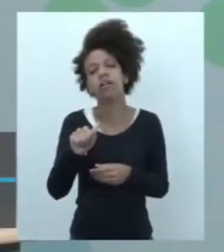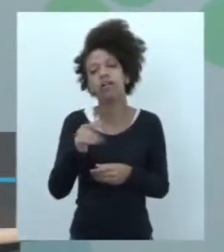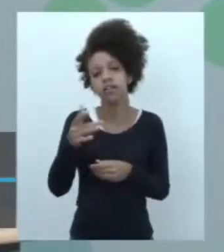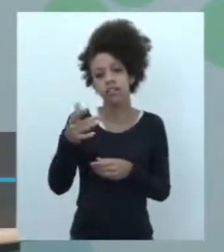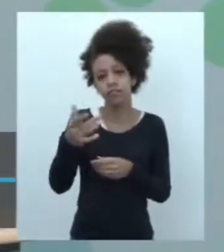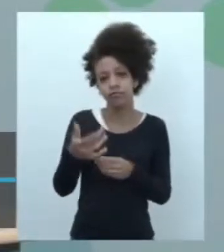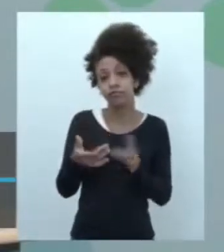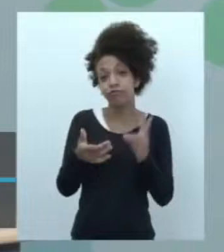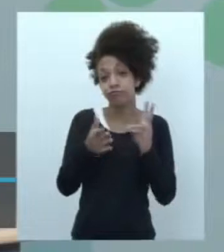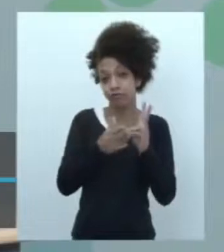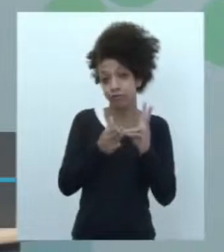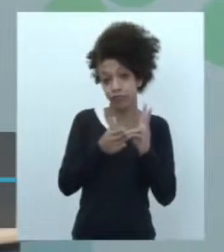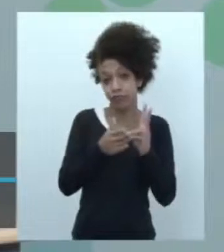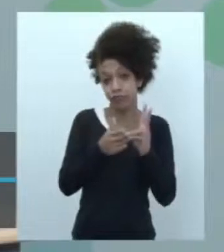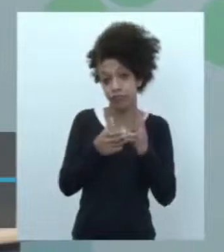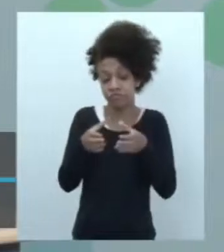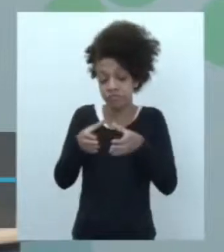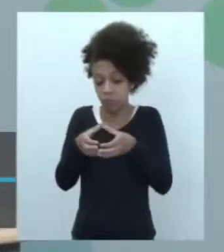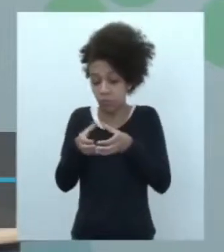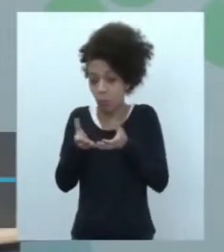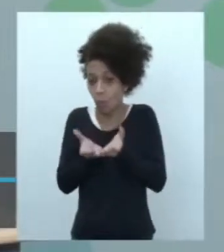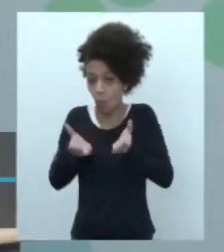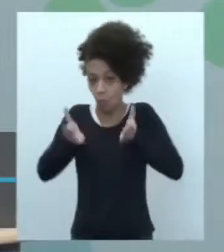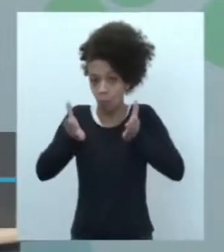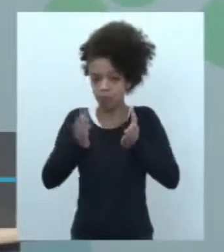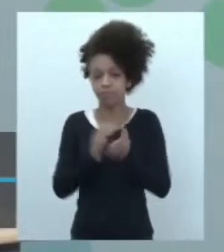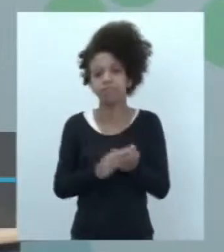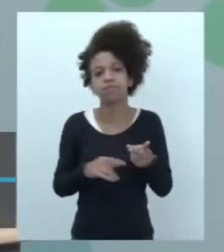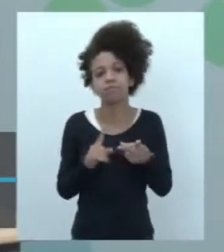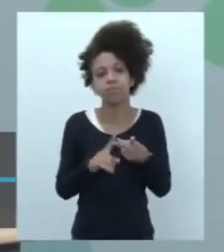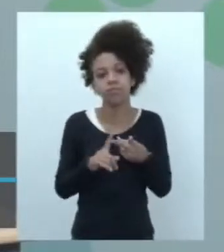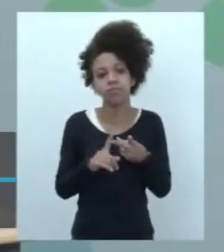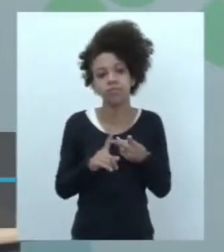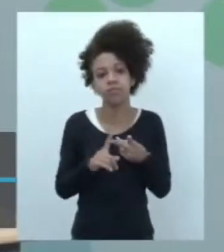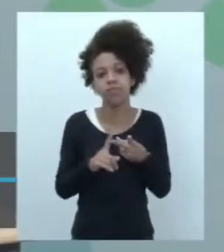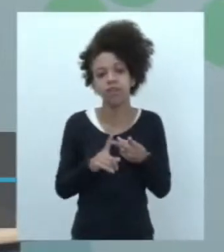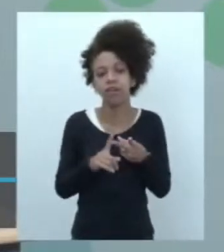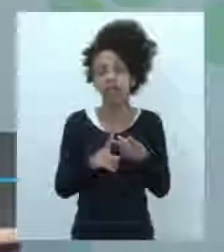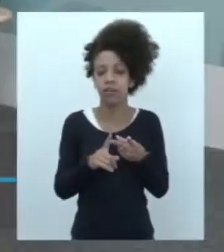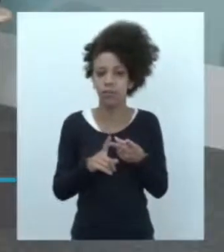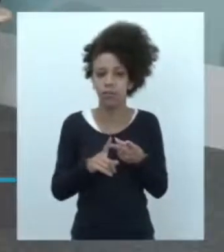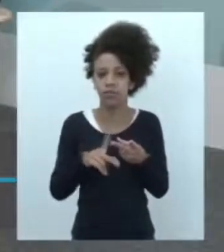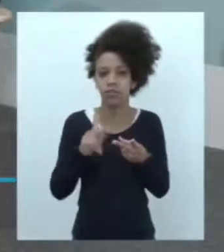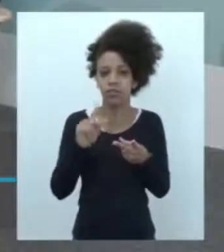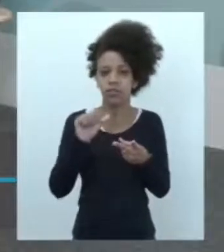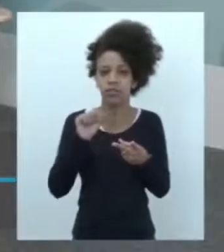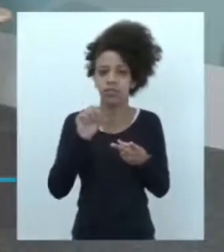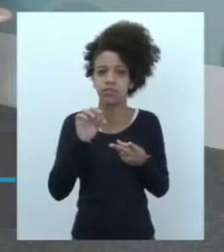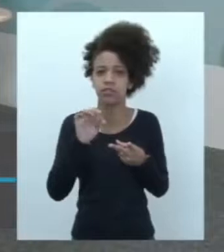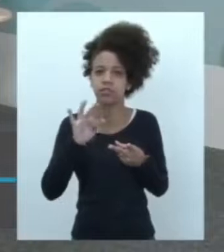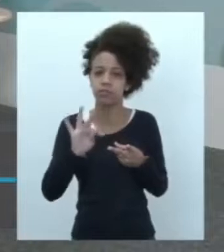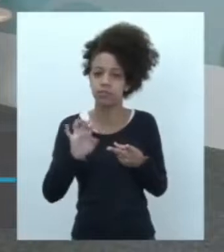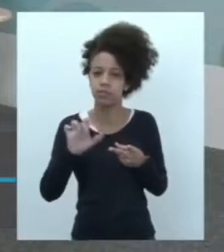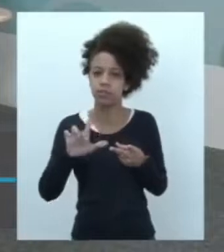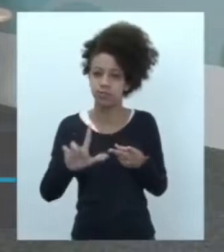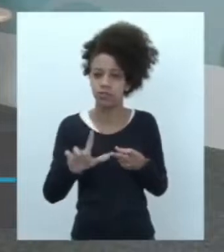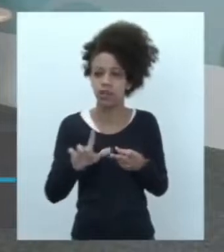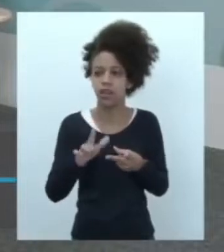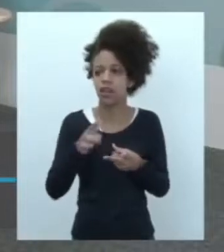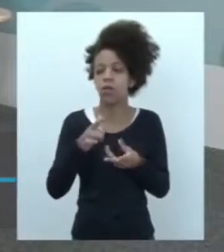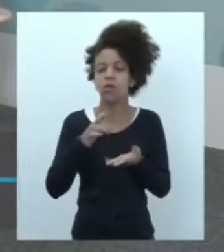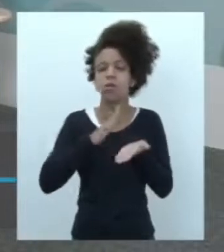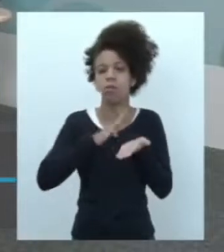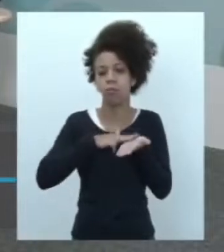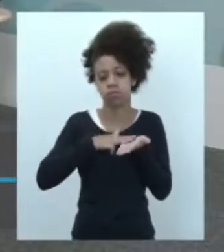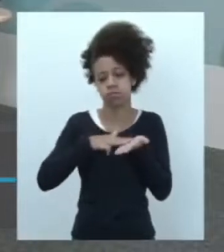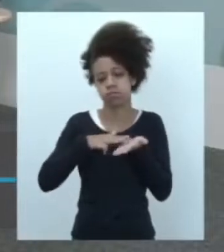as tigelas indígenas. O Gustavo colocou pastel chinês. Deu até uma fome aqui, né, professora? Sim. Gustavo